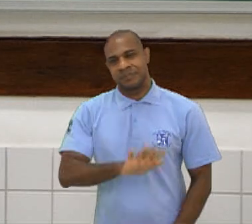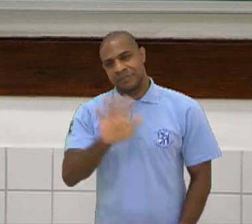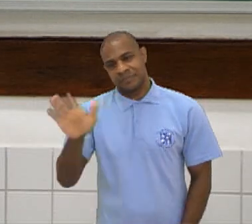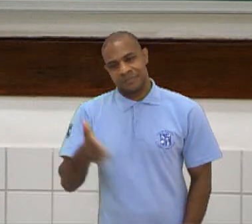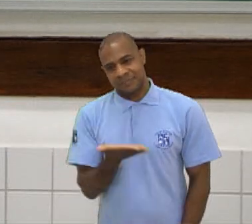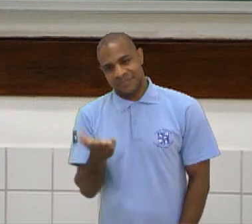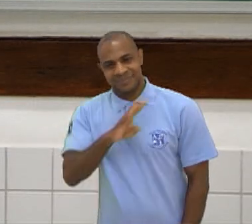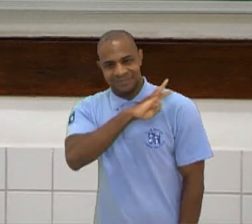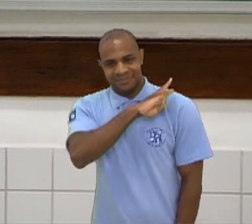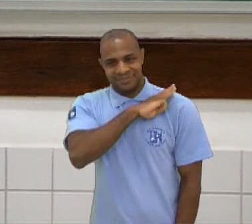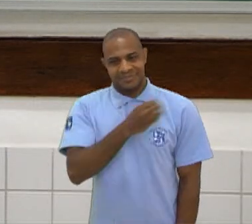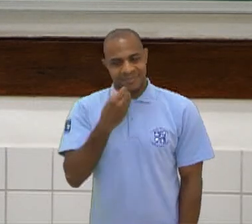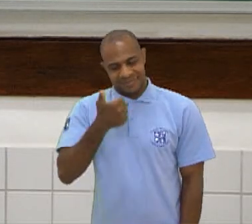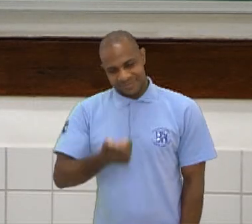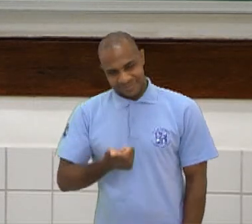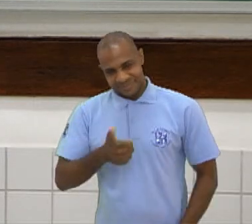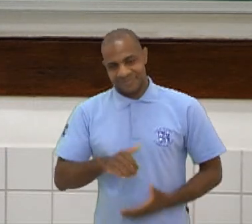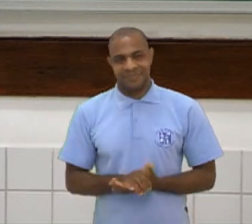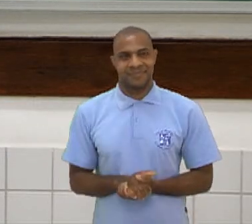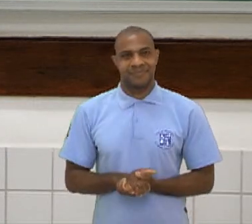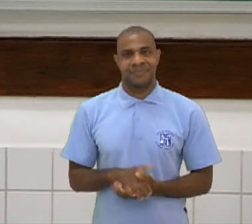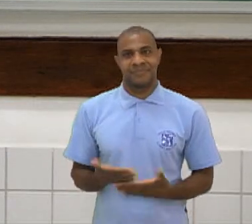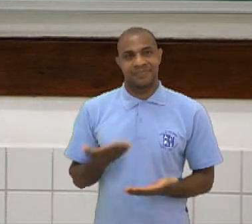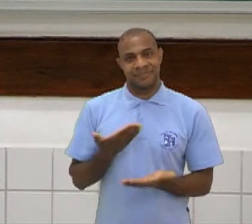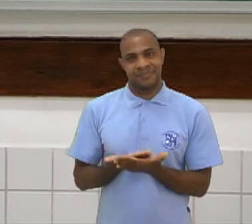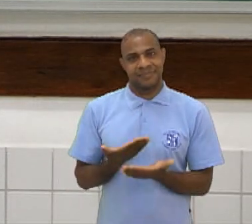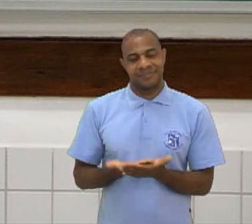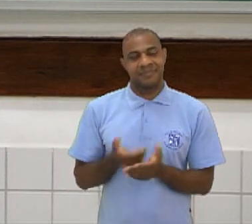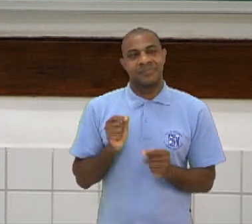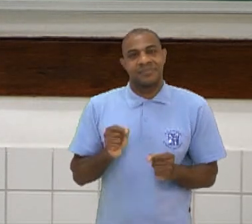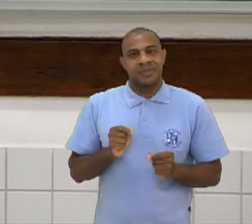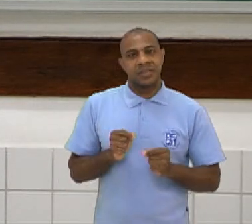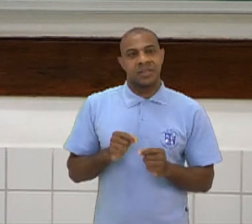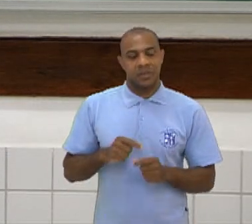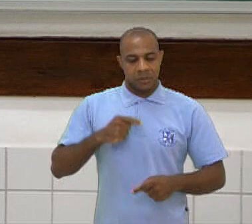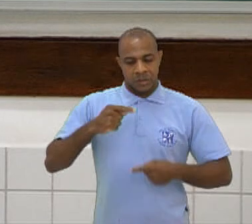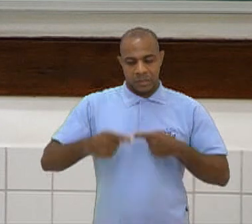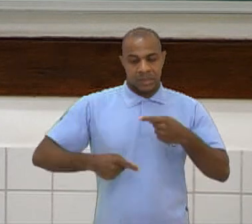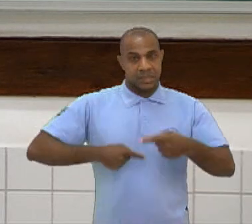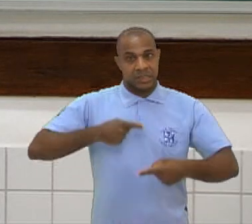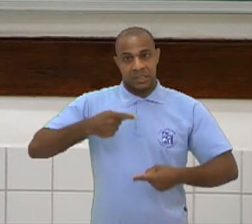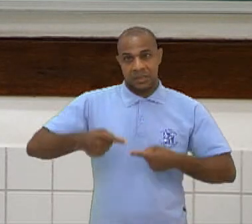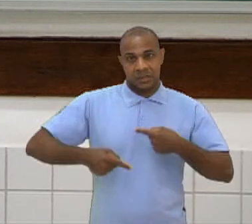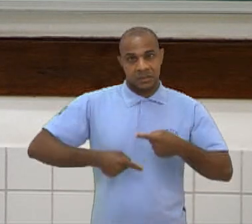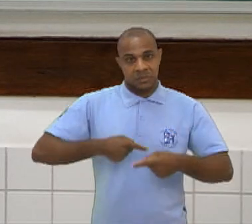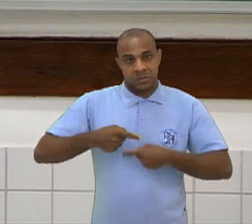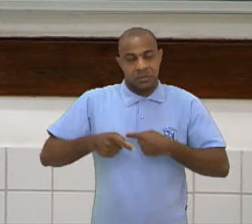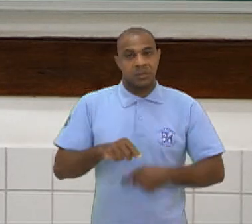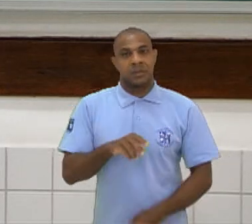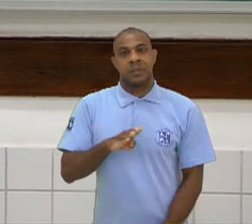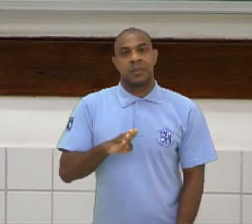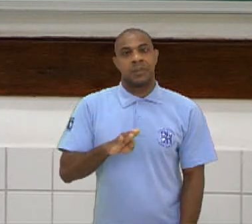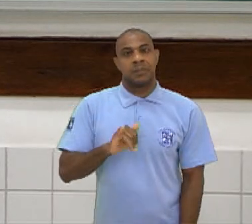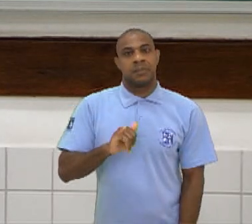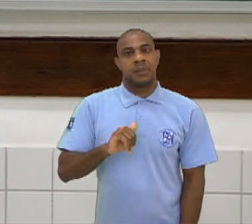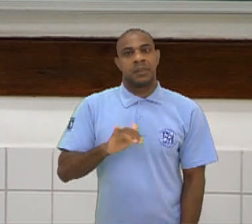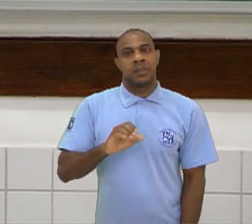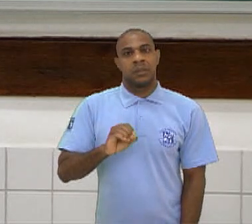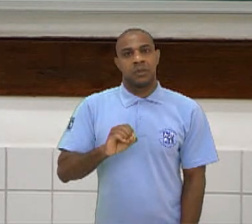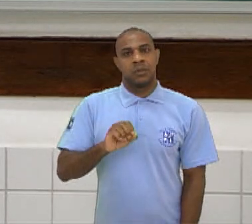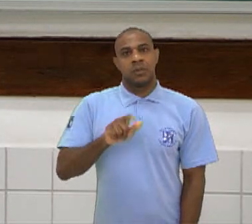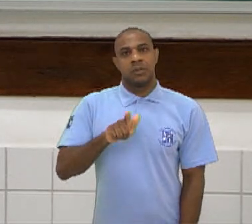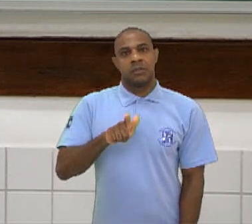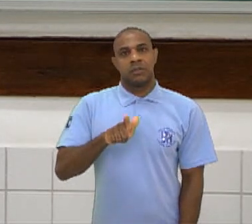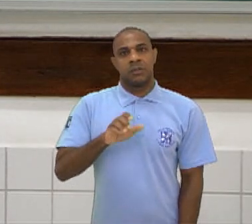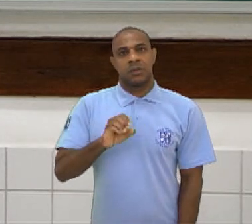Olá, terceira série, tudo bem com vocês? A gente vai para a nossa última aula de ciclos biogeoquímicos. O ciclo que a gente vai falar hoje é do